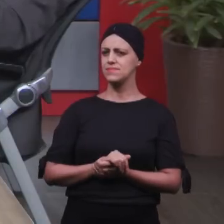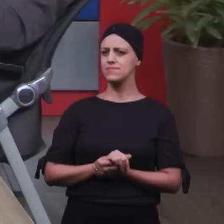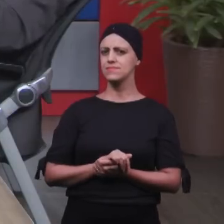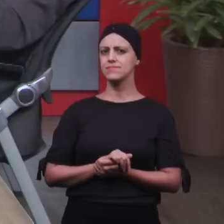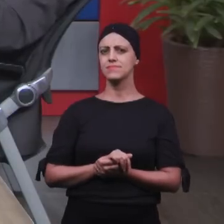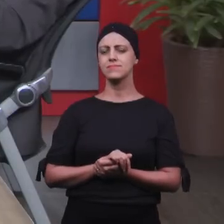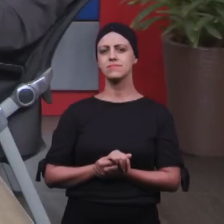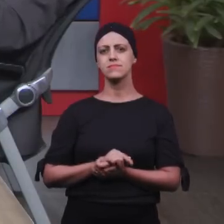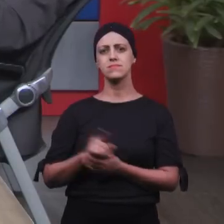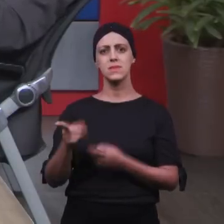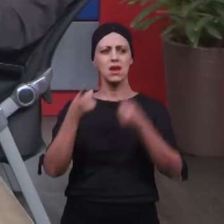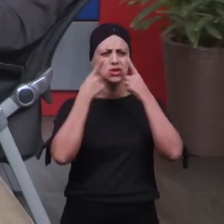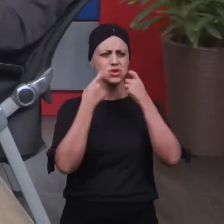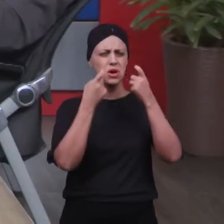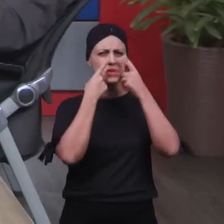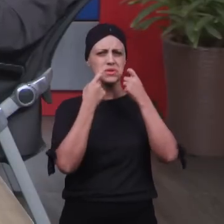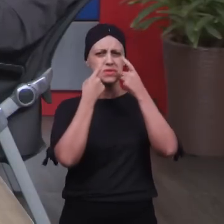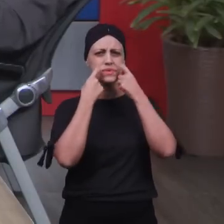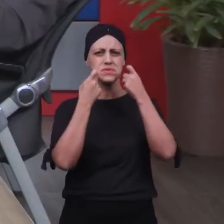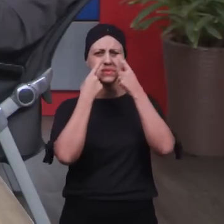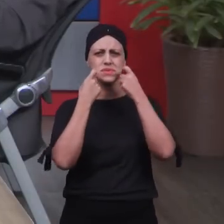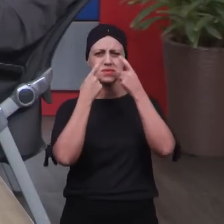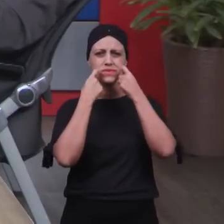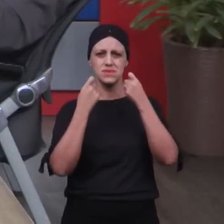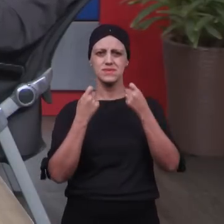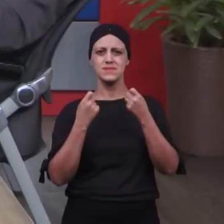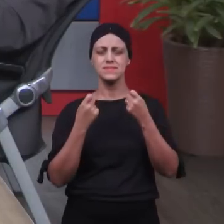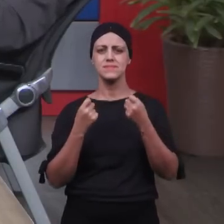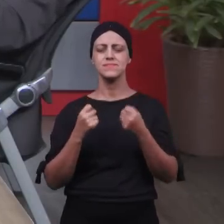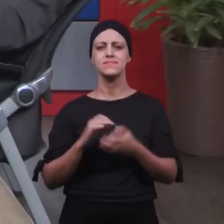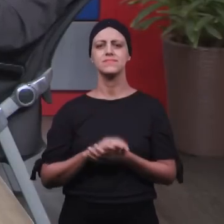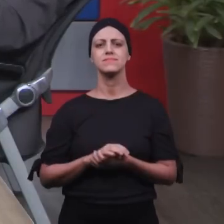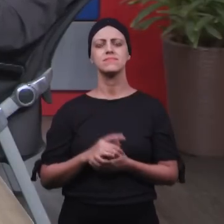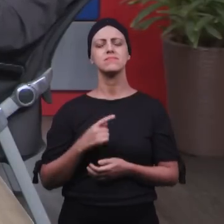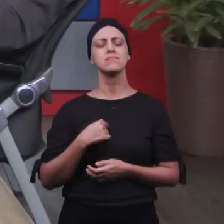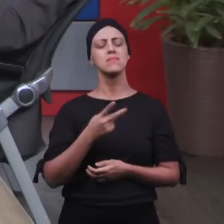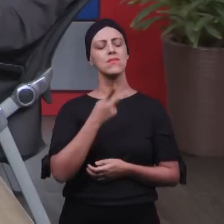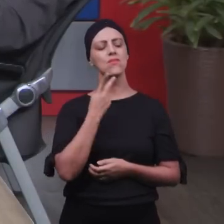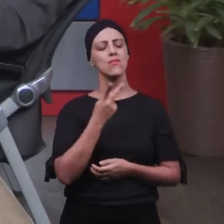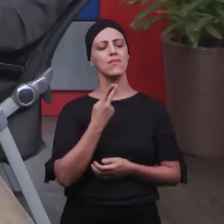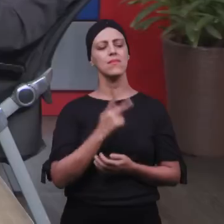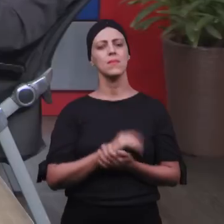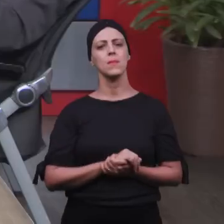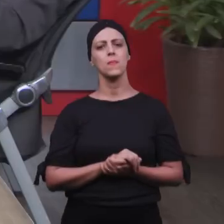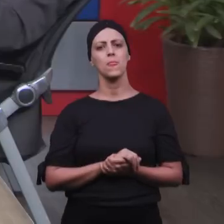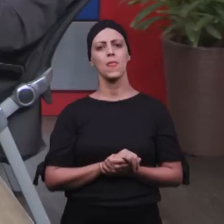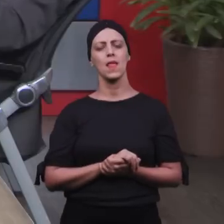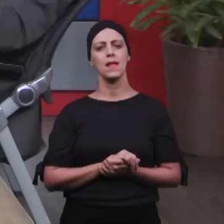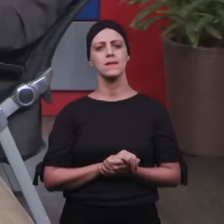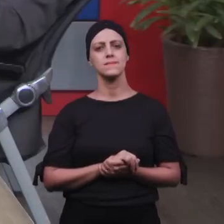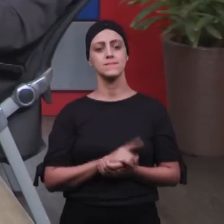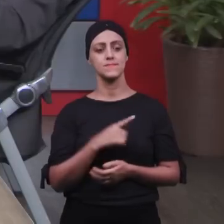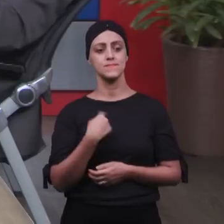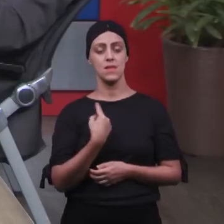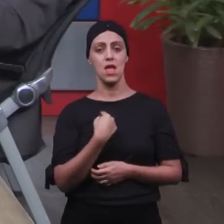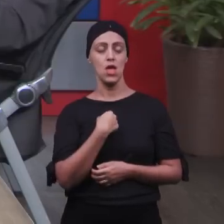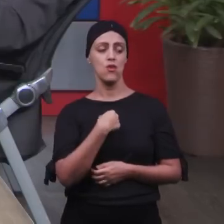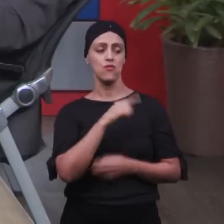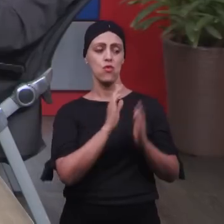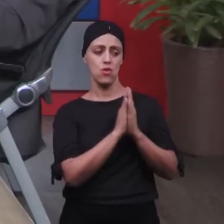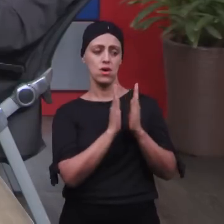chorando, né? Então, eu falei assim, então eu vou orar por